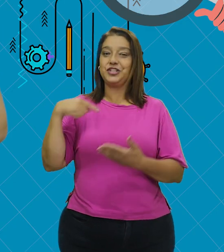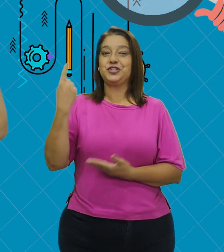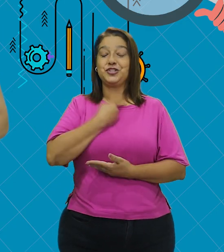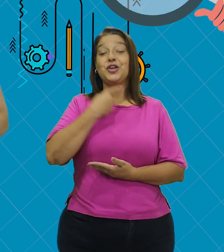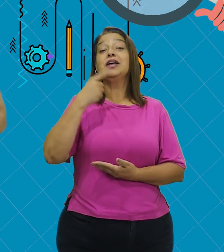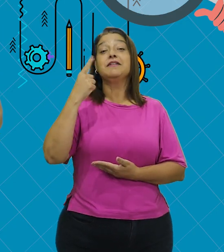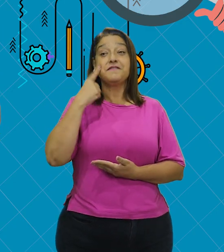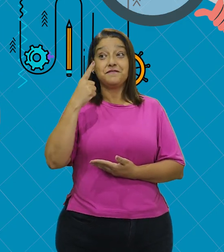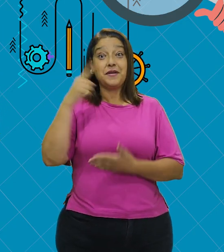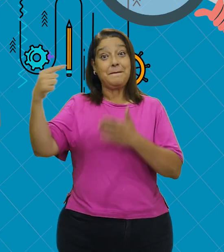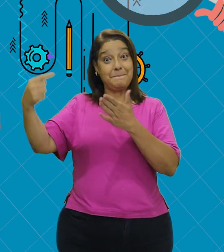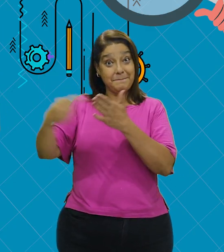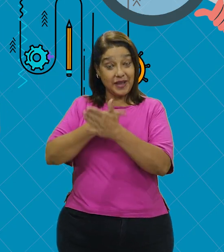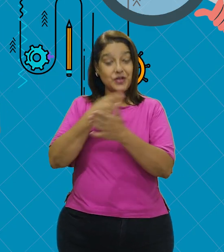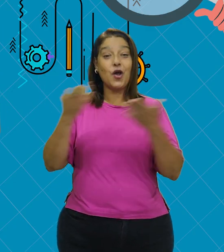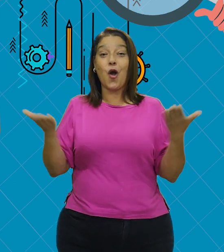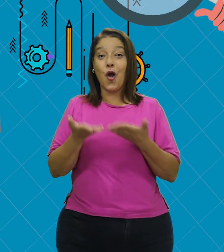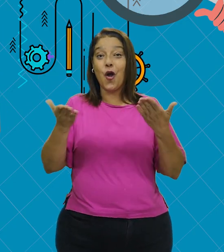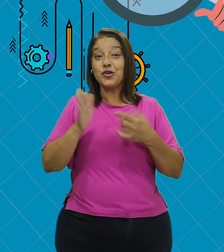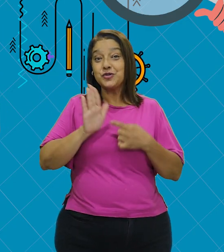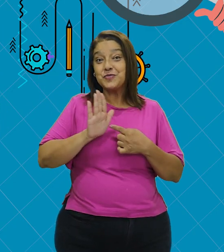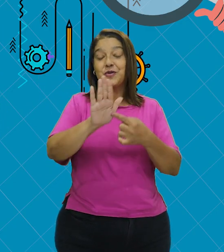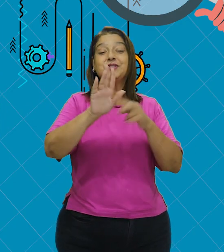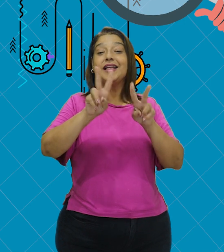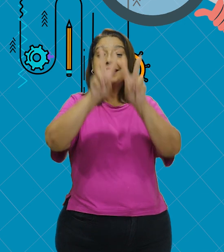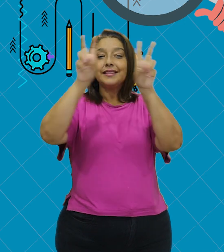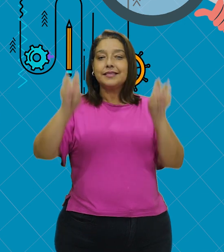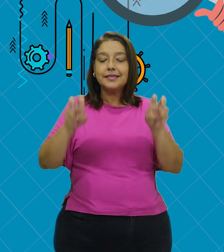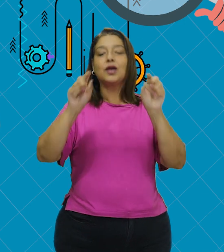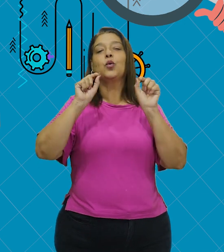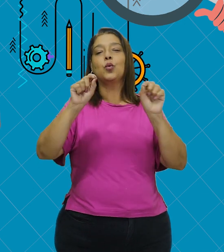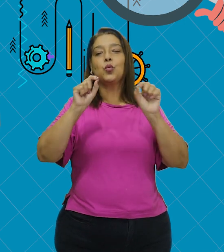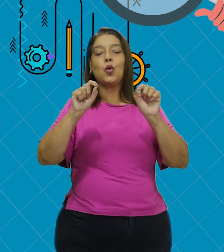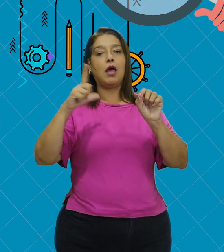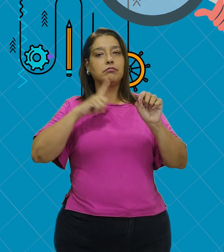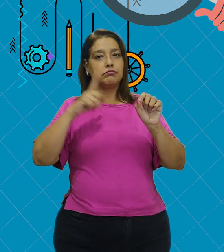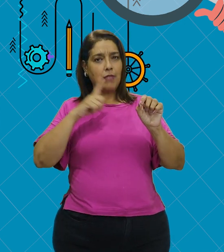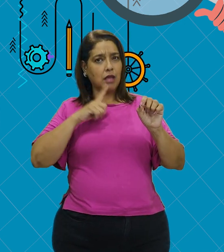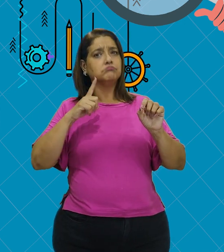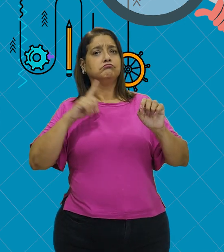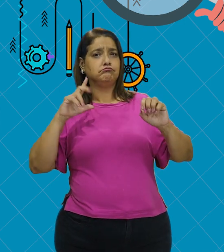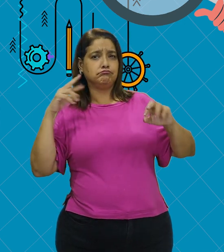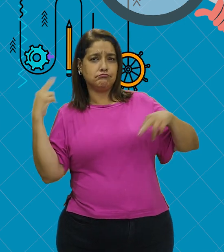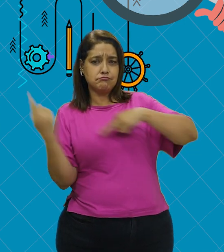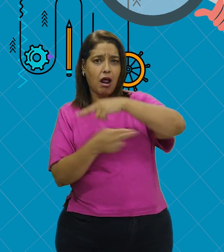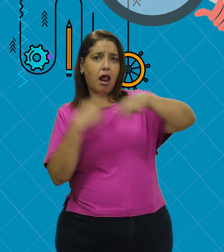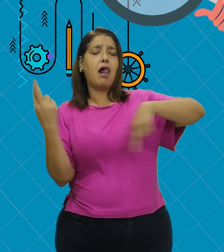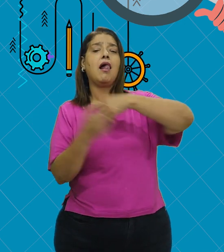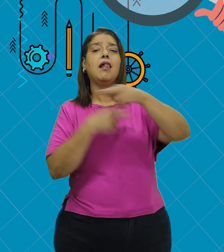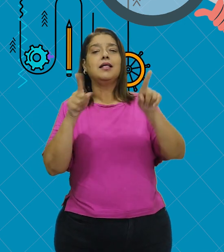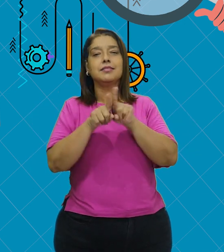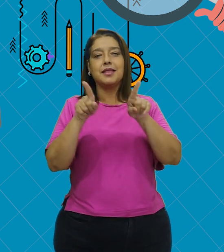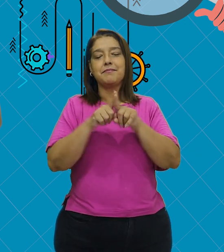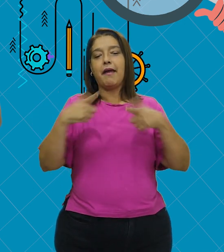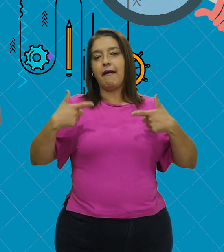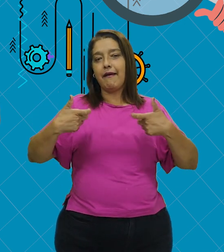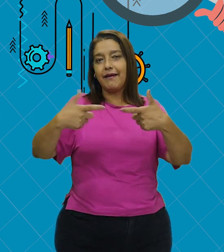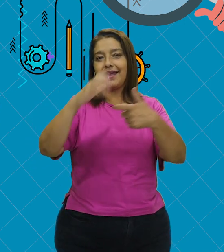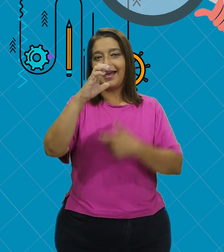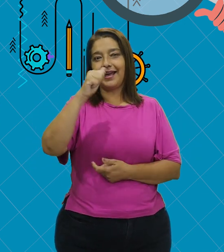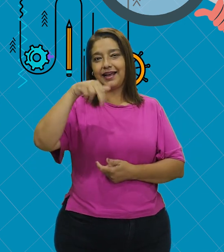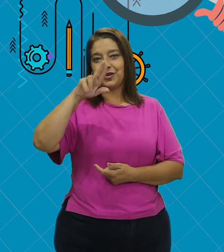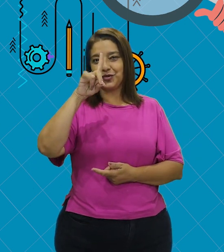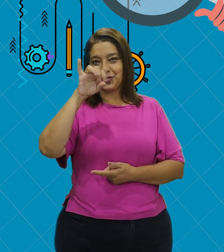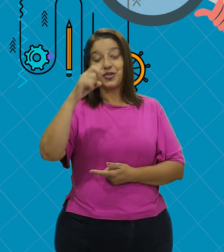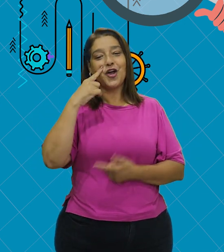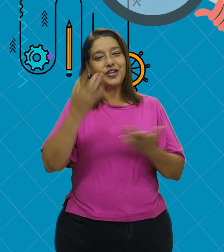essa pergunta, fizemos o quadro de hoje com o tema A República Oligárquica e a Guerra de Canudos. Então